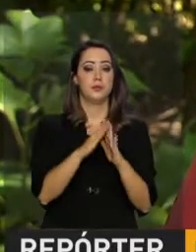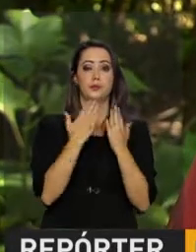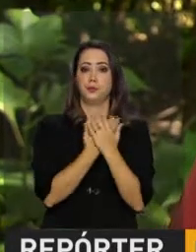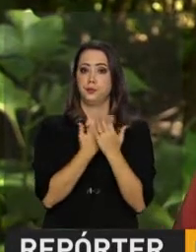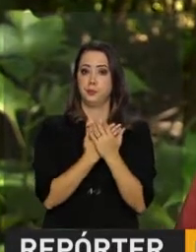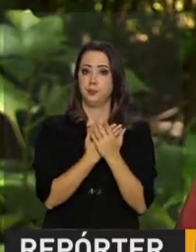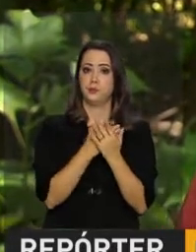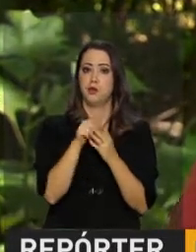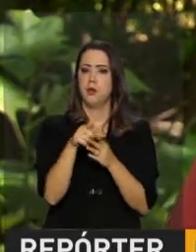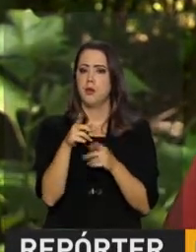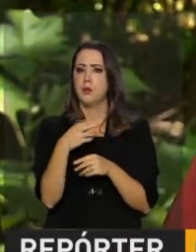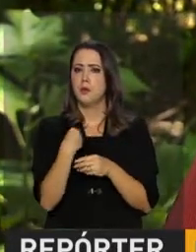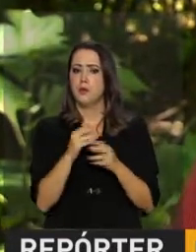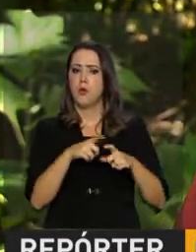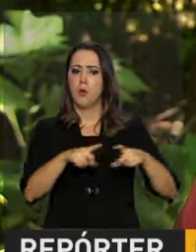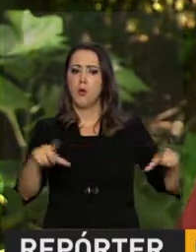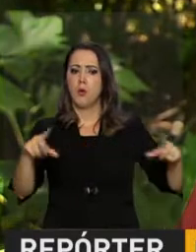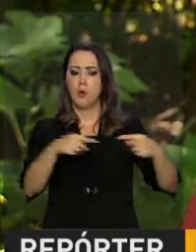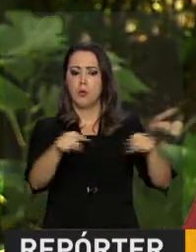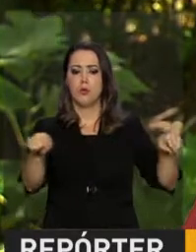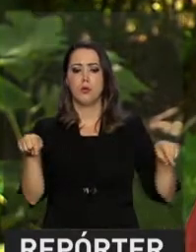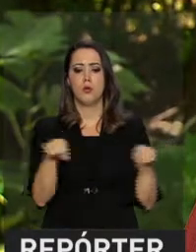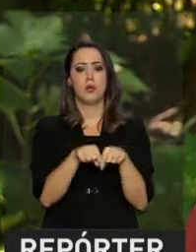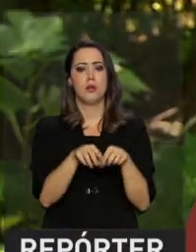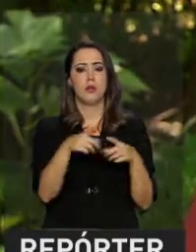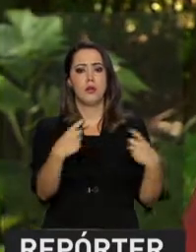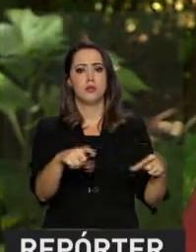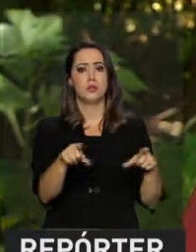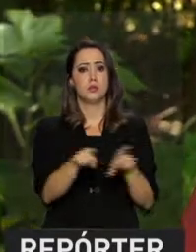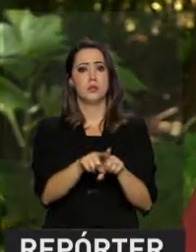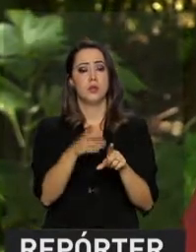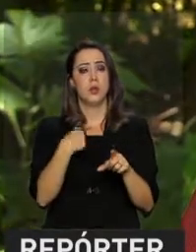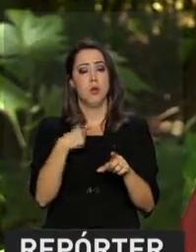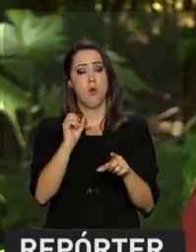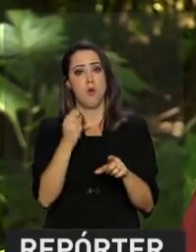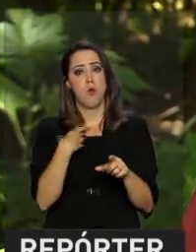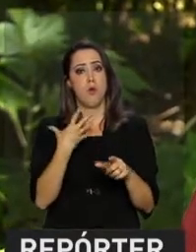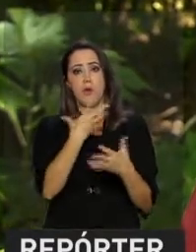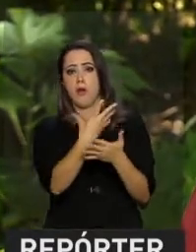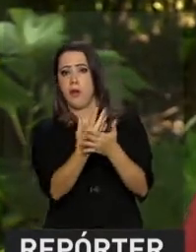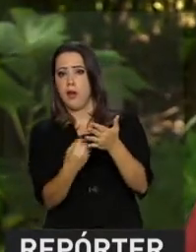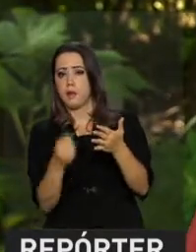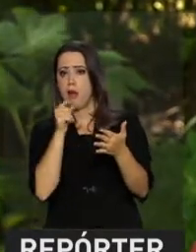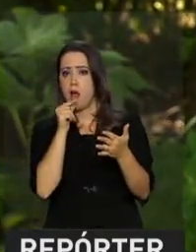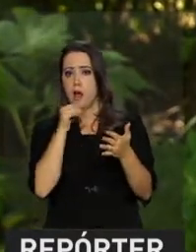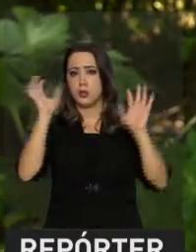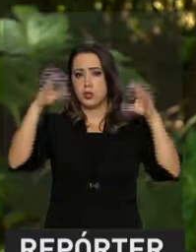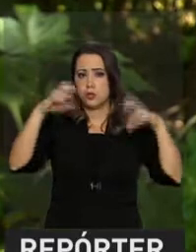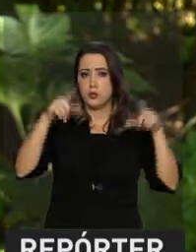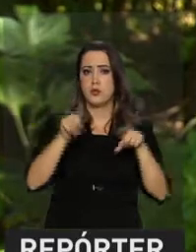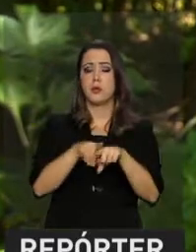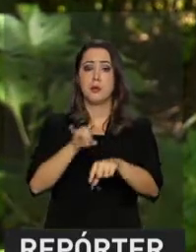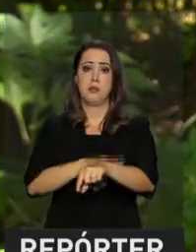na forma dos viveiros construção de viveiros é cisternas coletoras de água de chuva banheiros secos